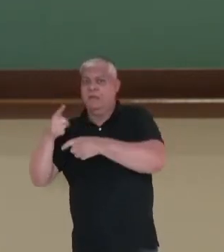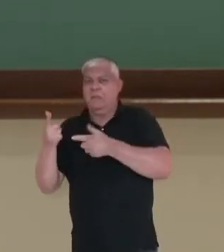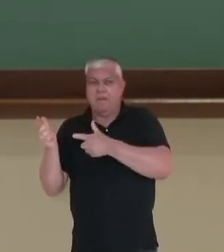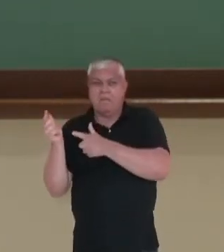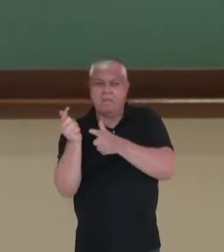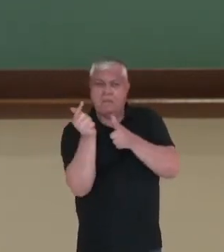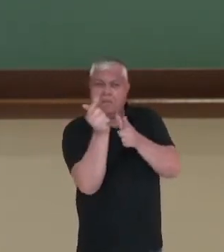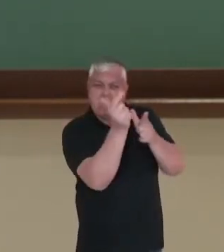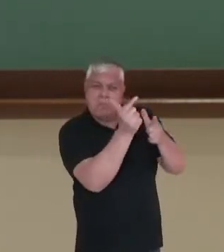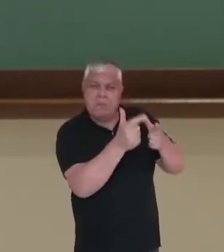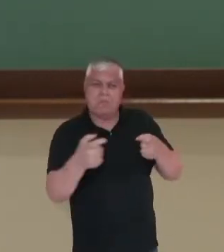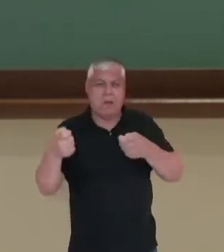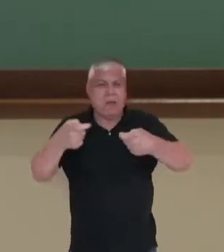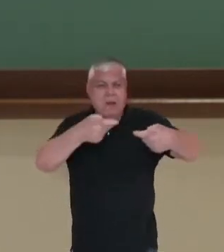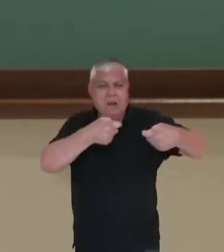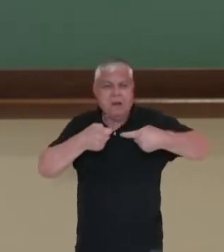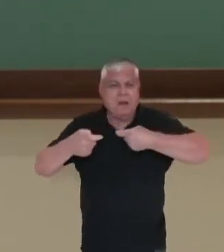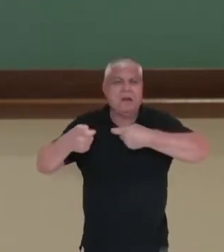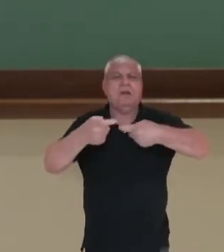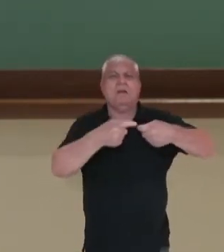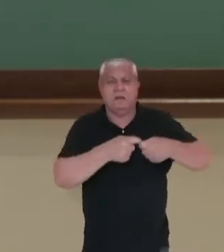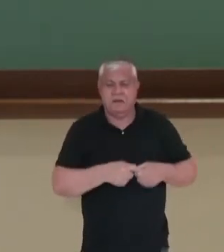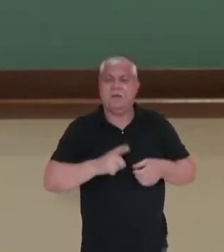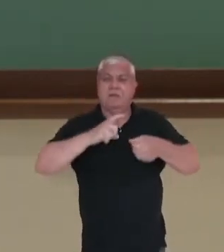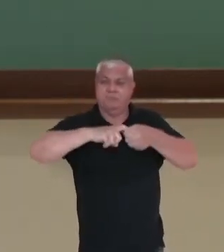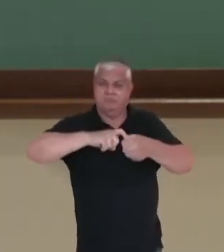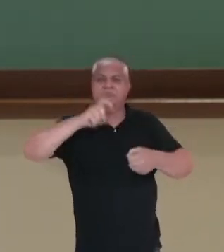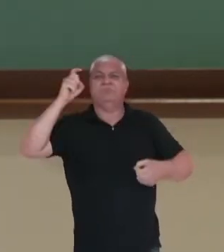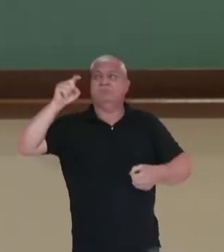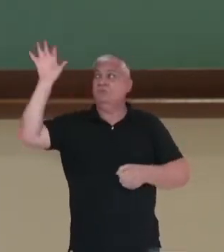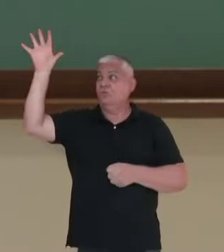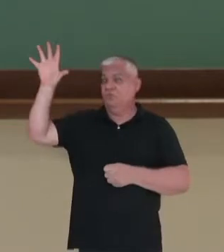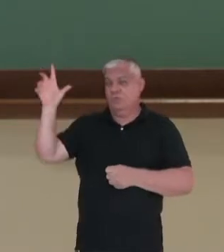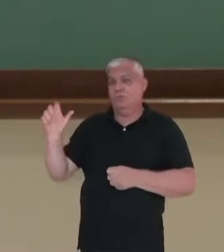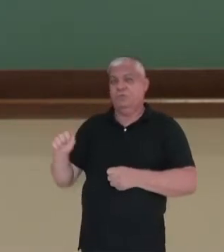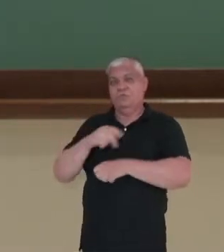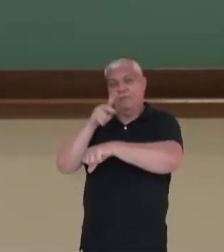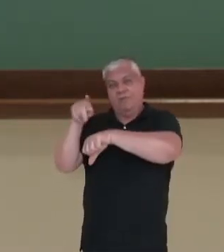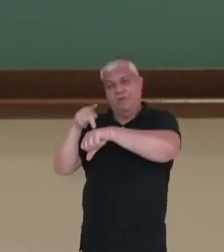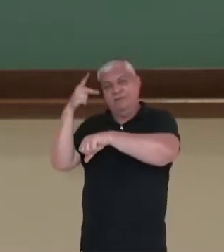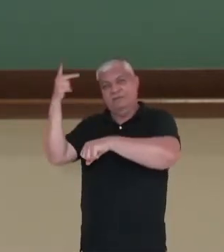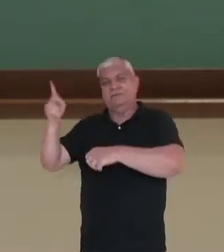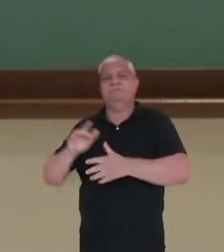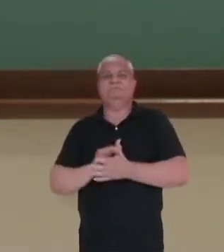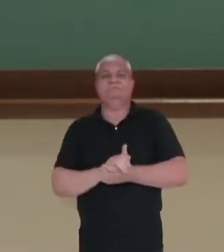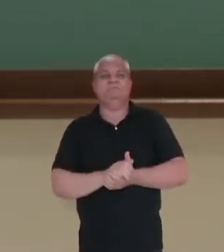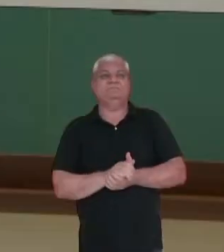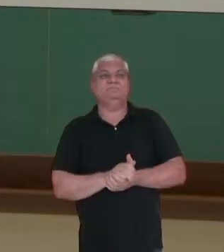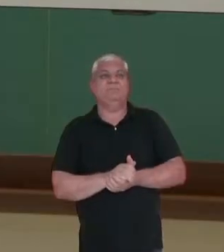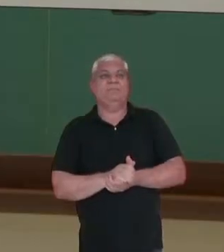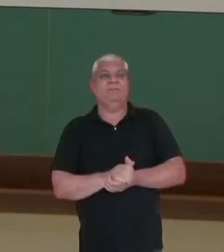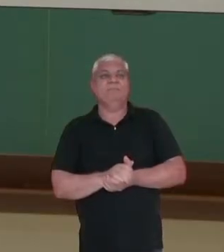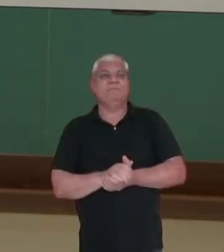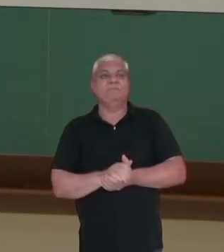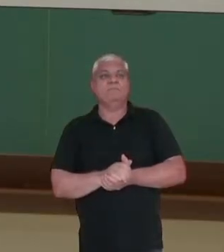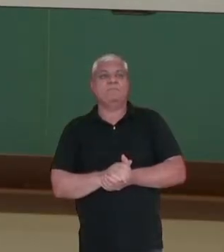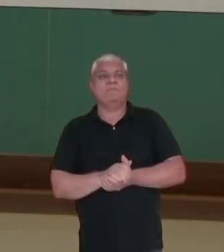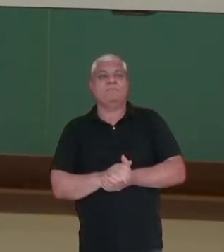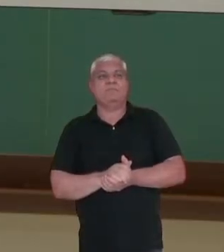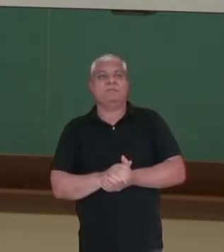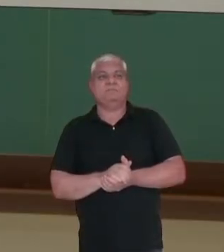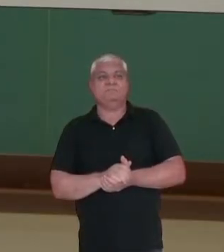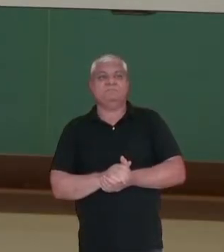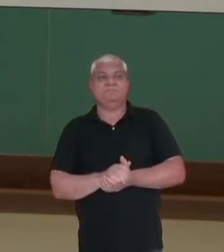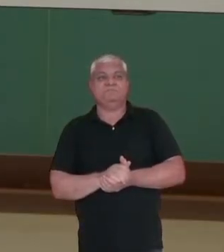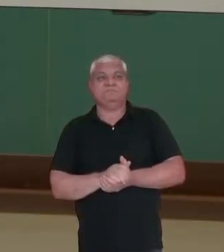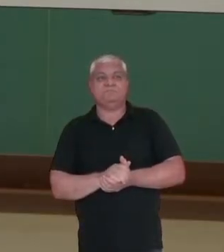ter a independência do continente ou do país ali recém-formado, tá bom? Então,